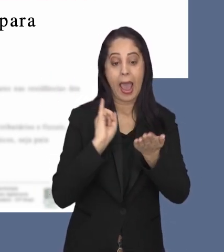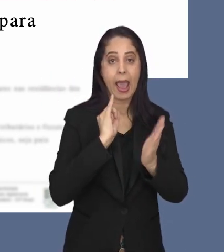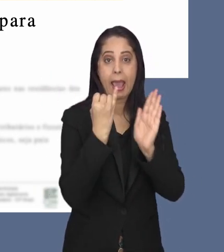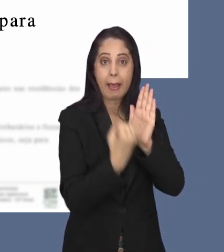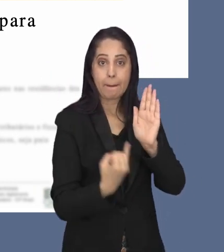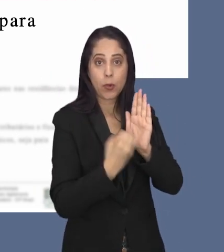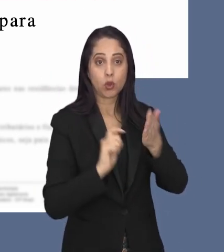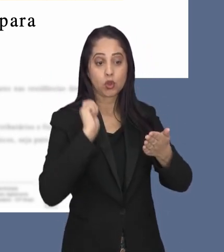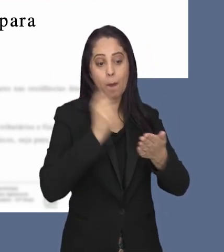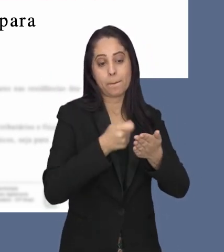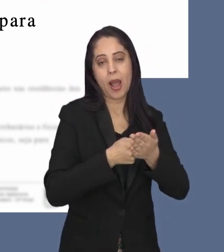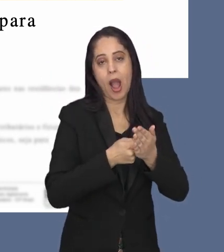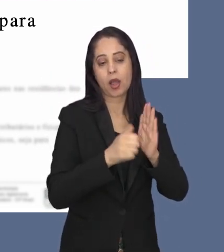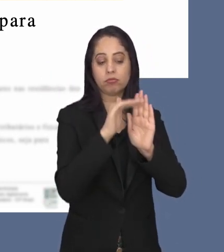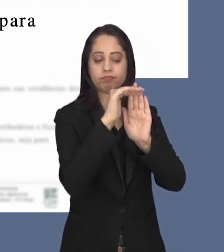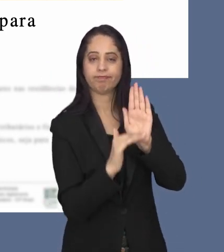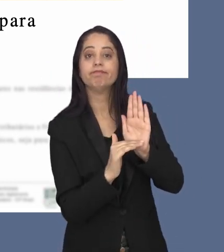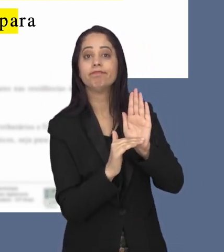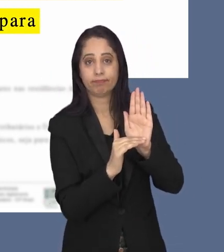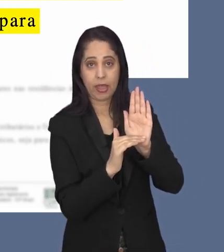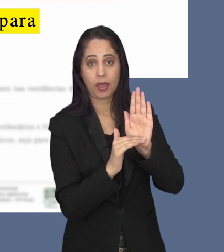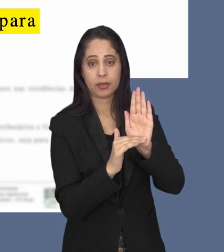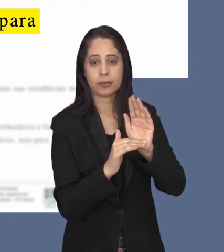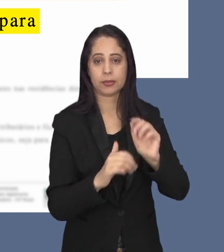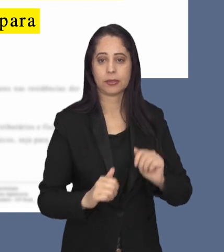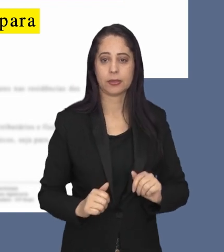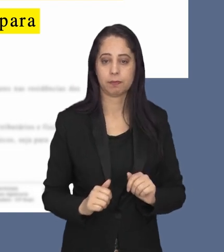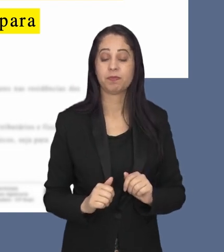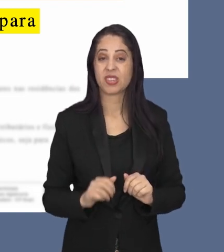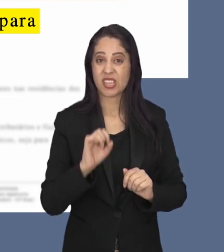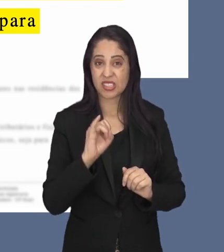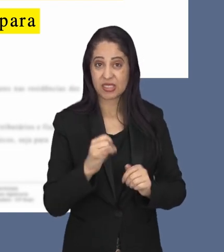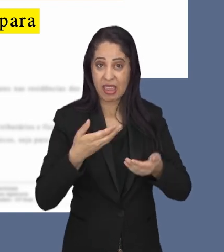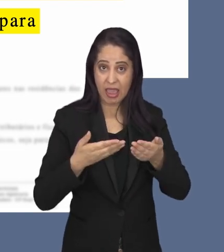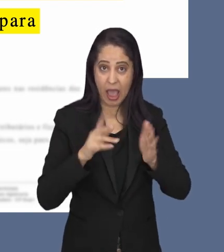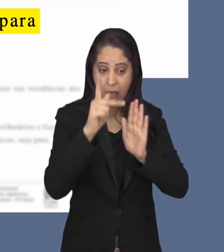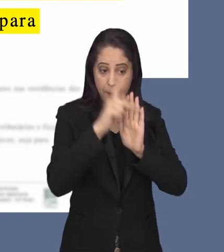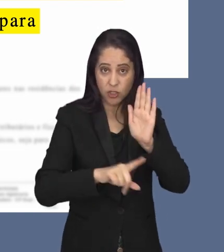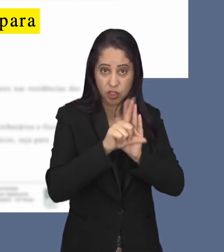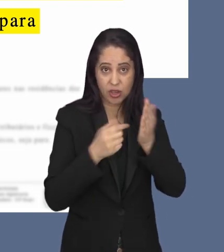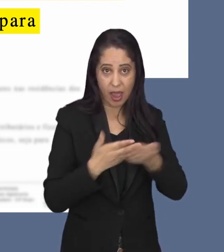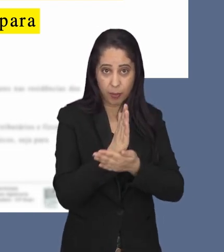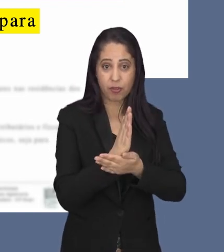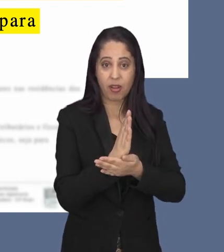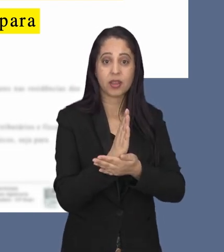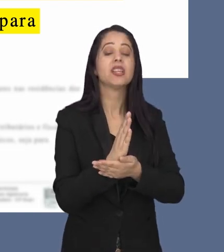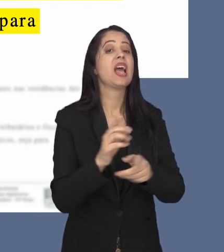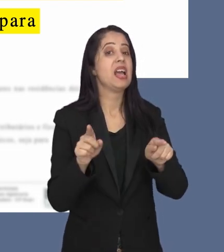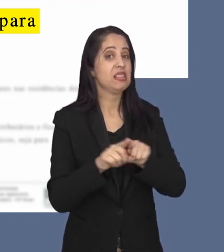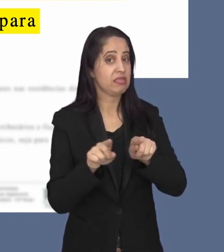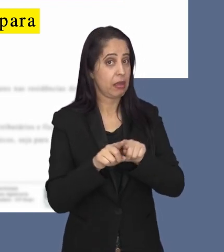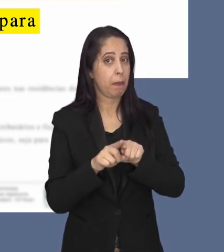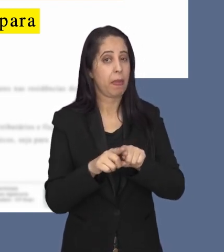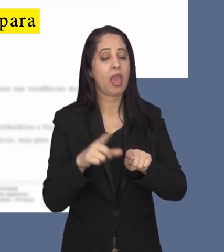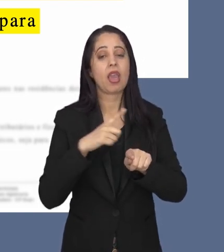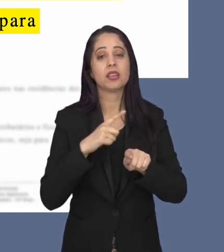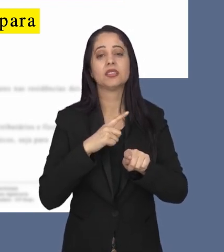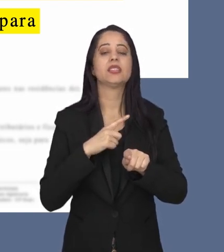um grande benefício, traz um grande benefício para a cidade, para as comunidades, principalmente quando adere de forma